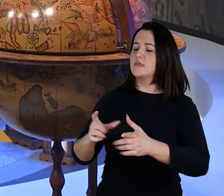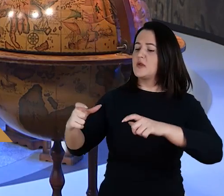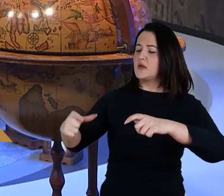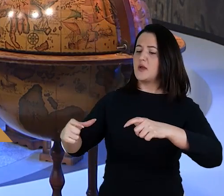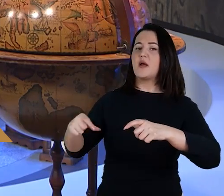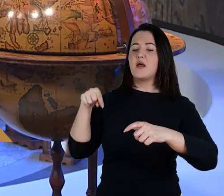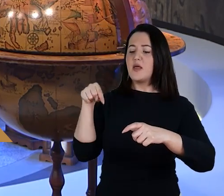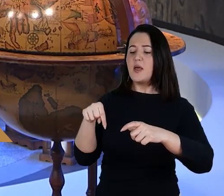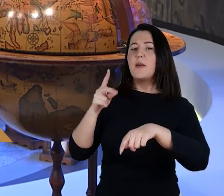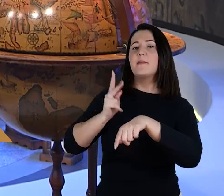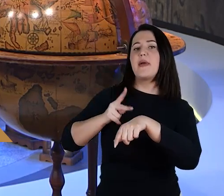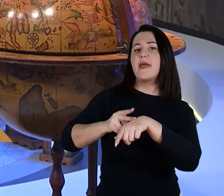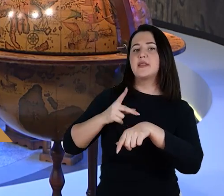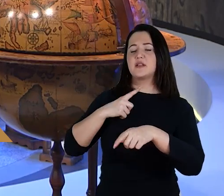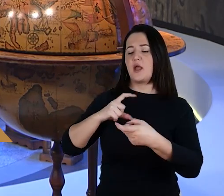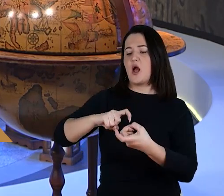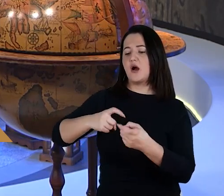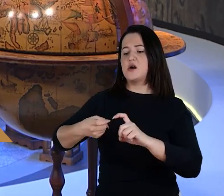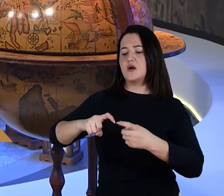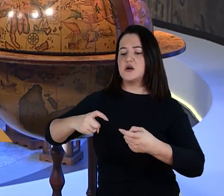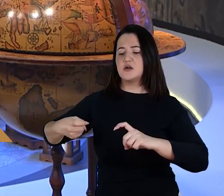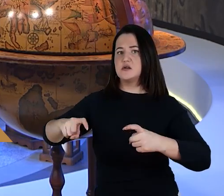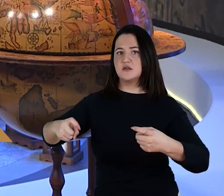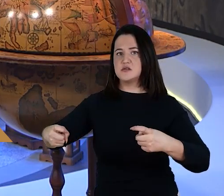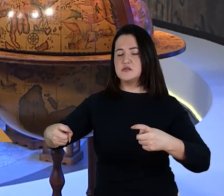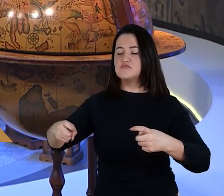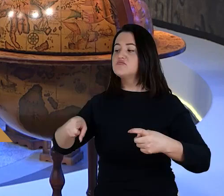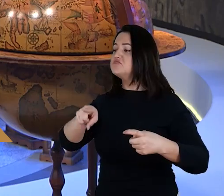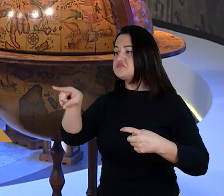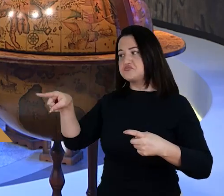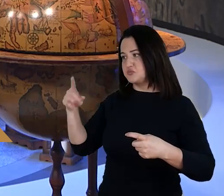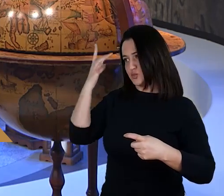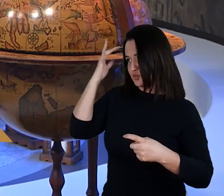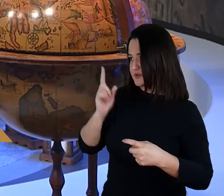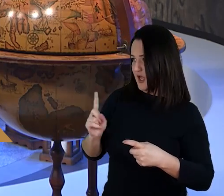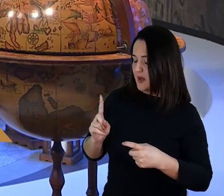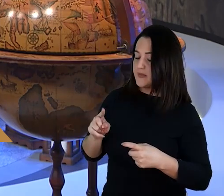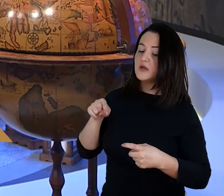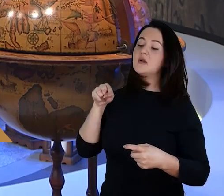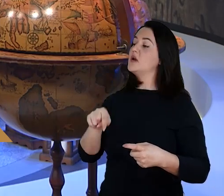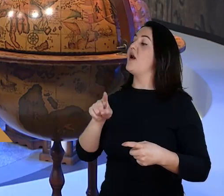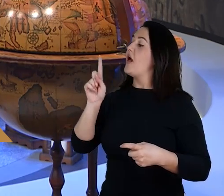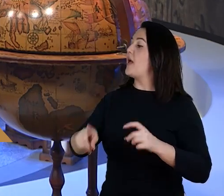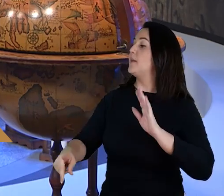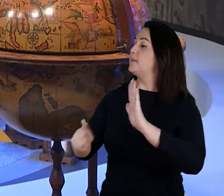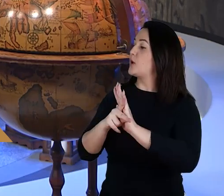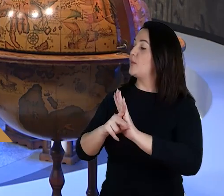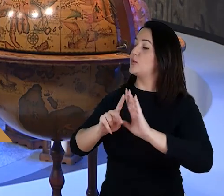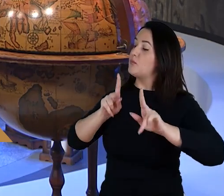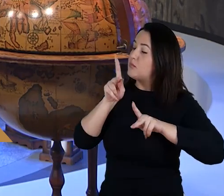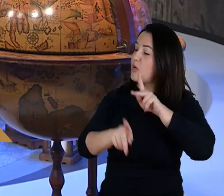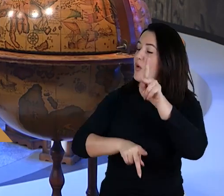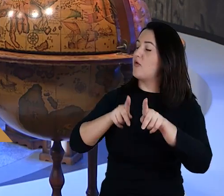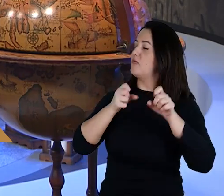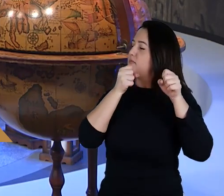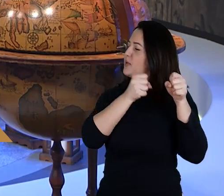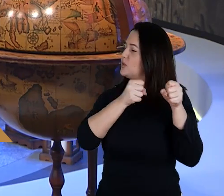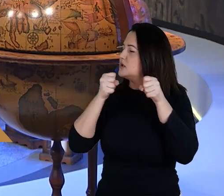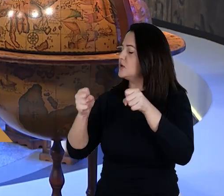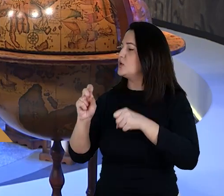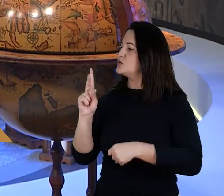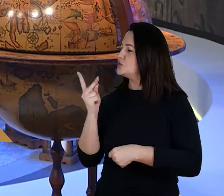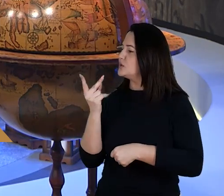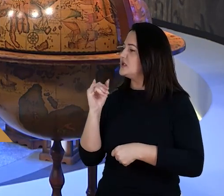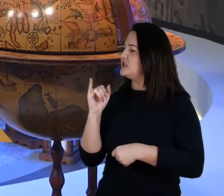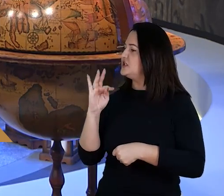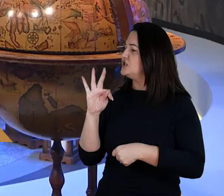aqueles monumentos cuja inscrição ninguém tinha ainda decifrado, pertenciam ao povo hitita mencionado na